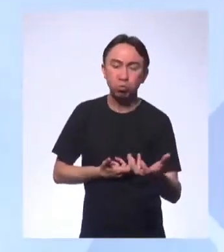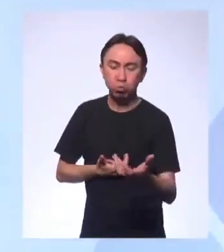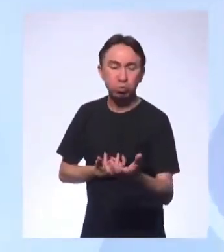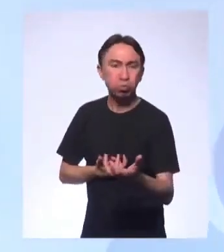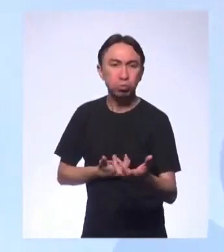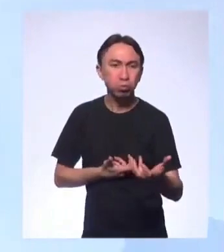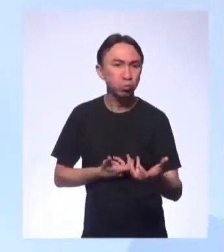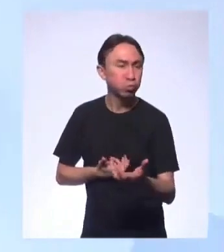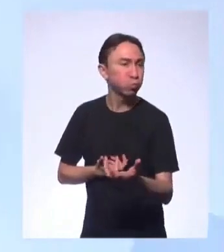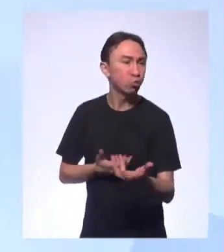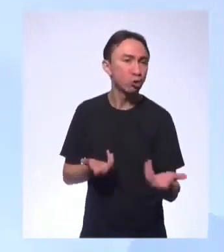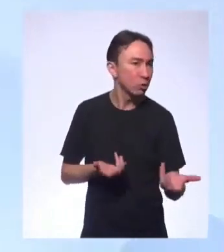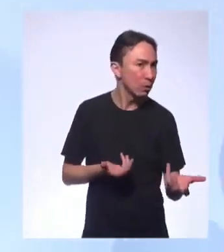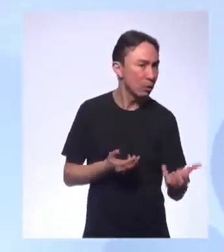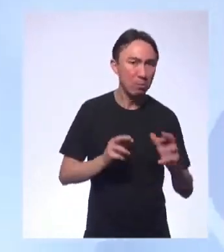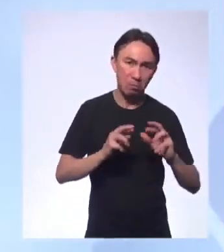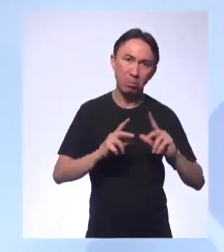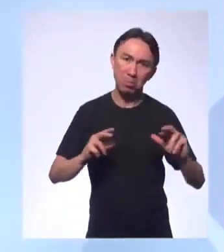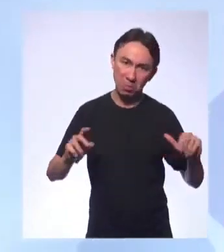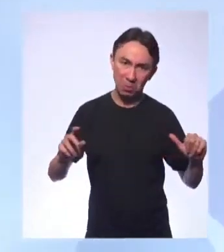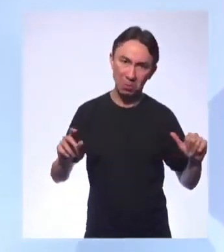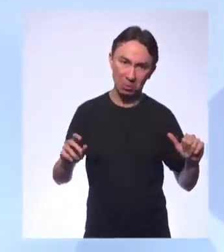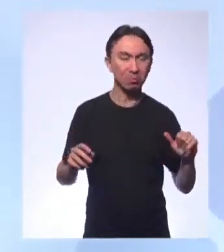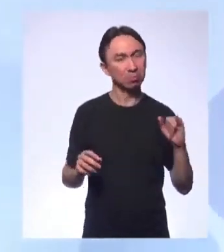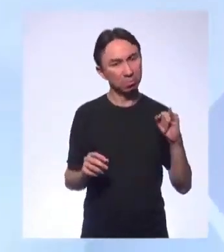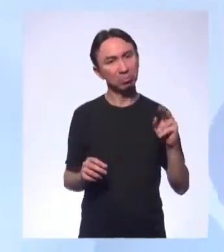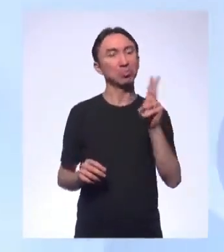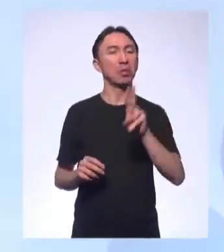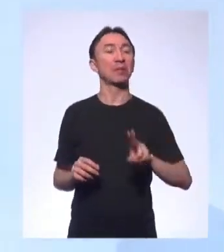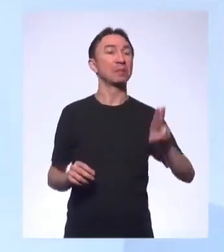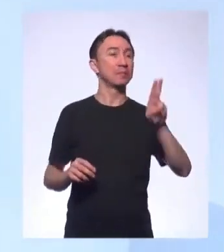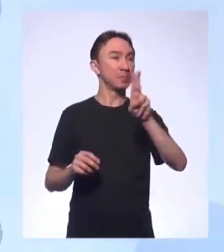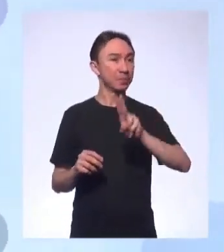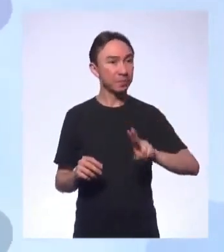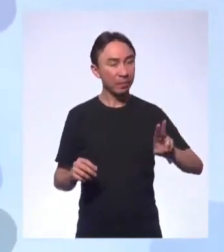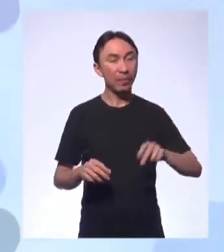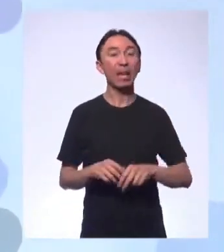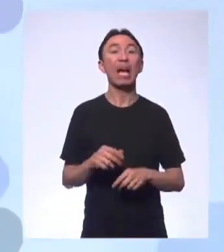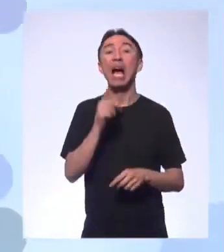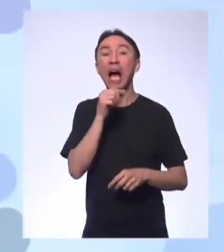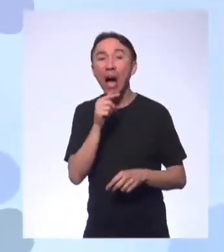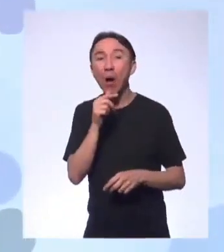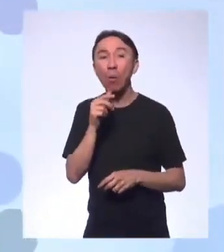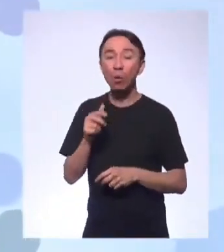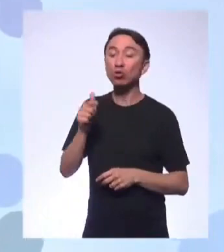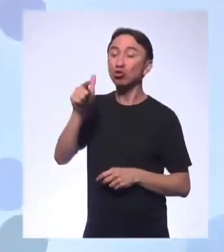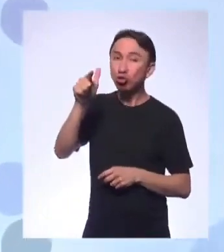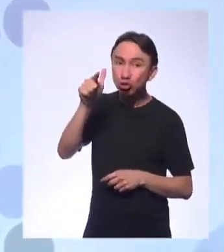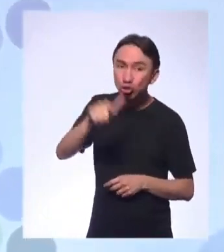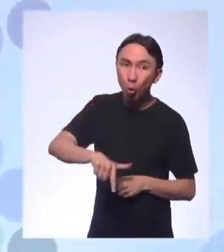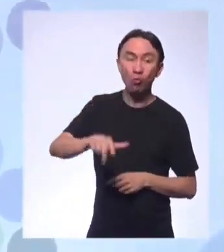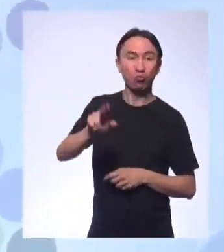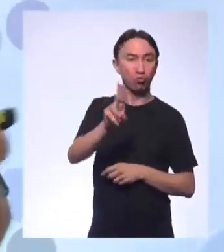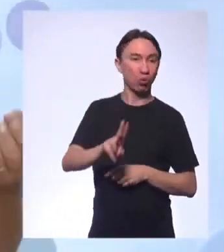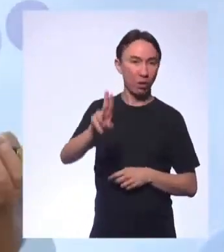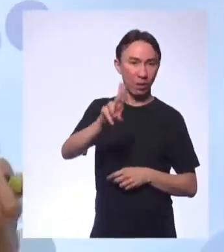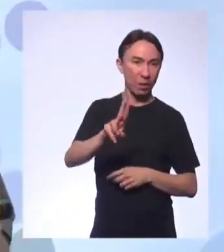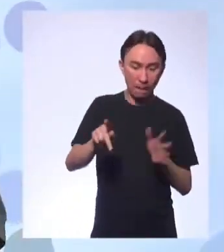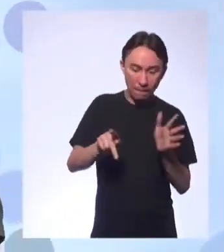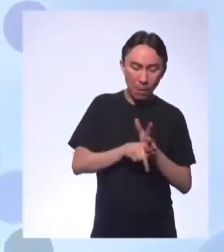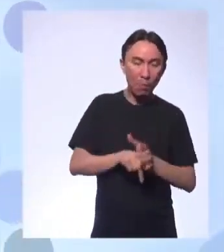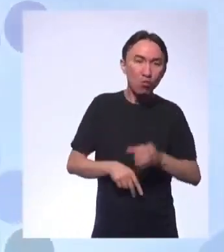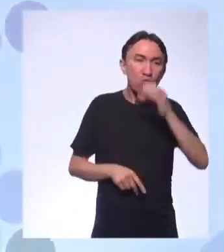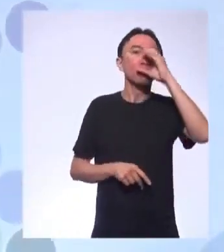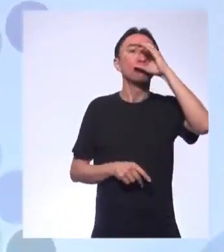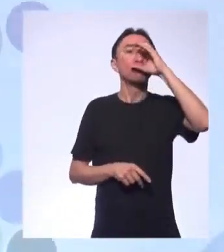lavar as ruas, etc. e tal, ok? Portanto, essa água reutilizável não é uma água potável própria para o